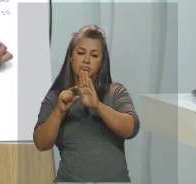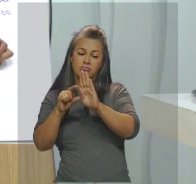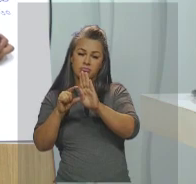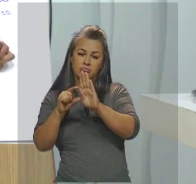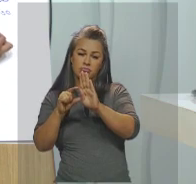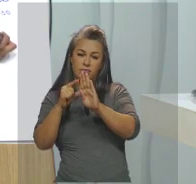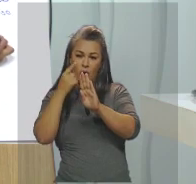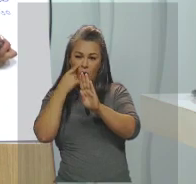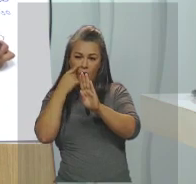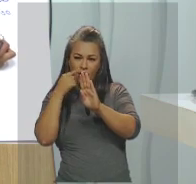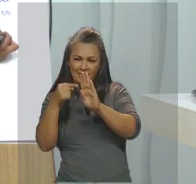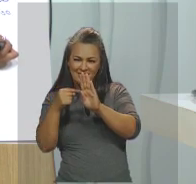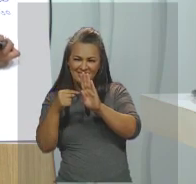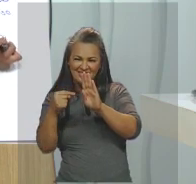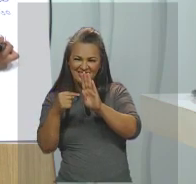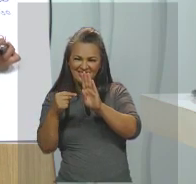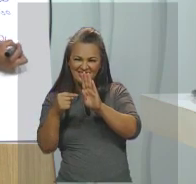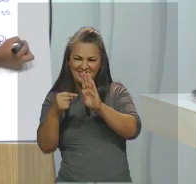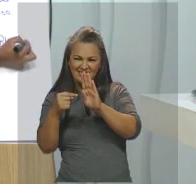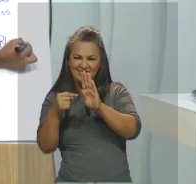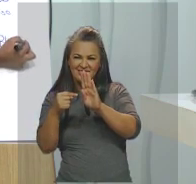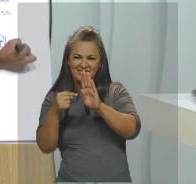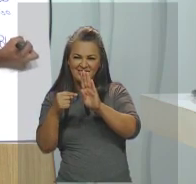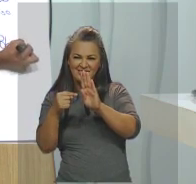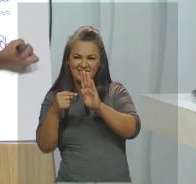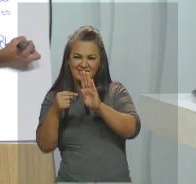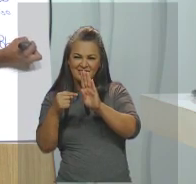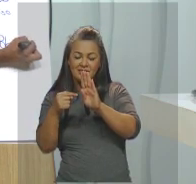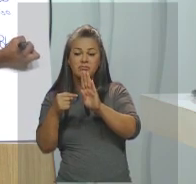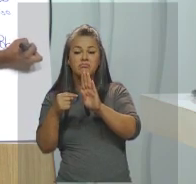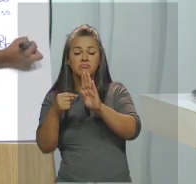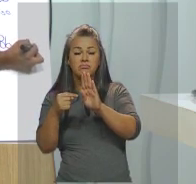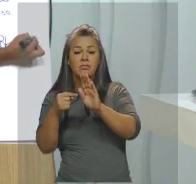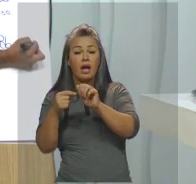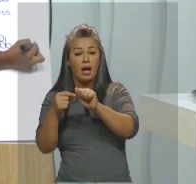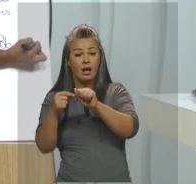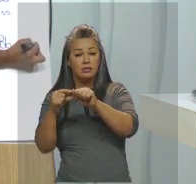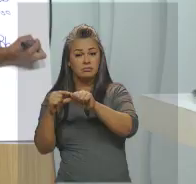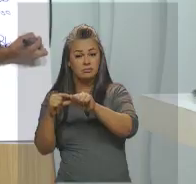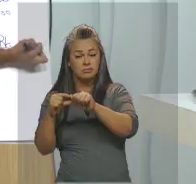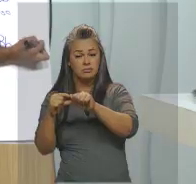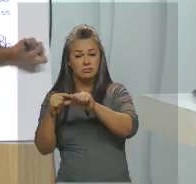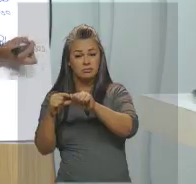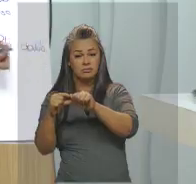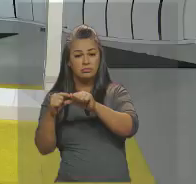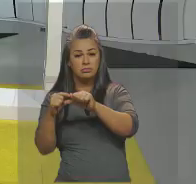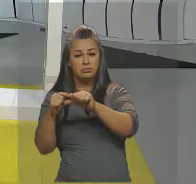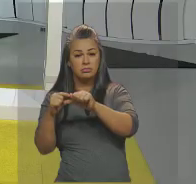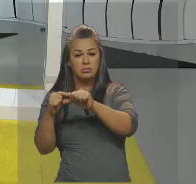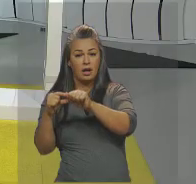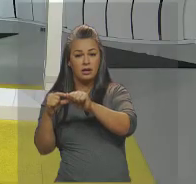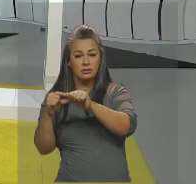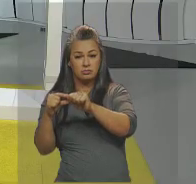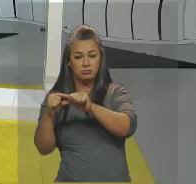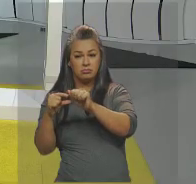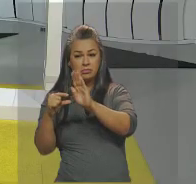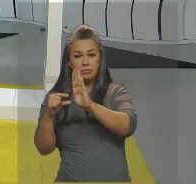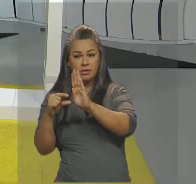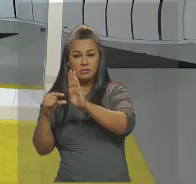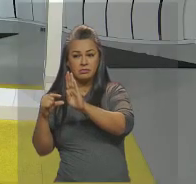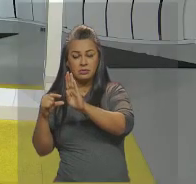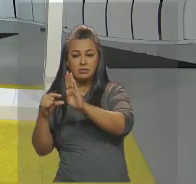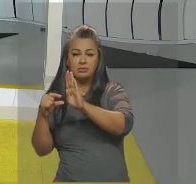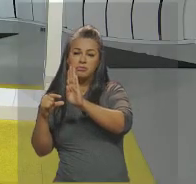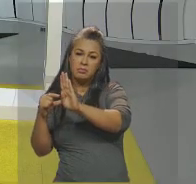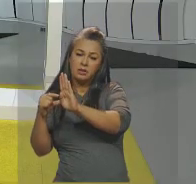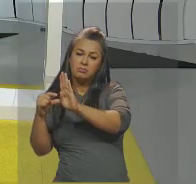Azão, Azinho, Bzão, Bzinho e Azinho, Azinho, Bzinho, Bzinho. São esses